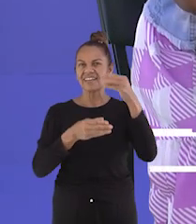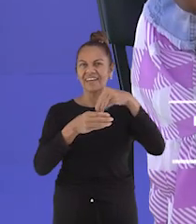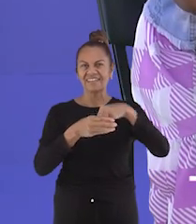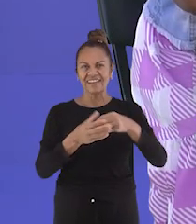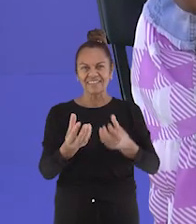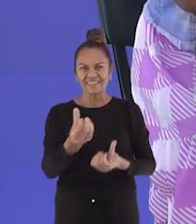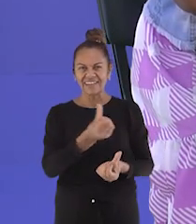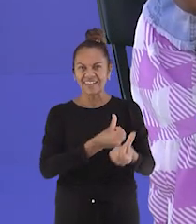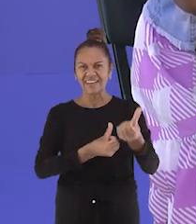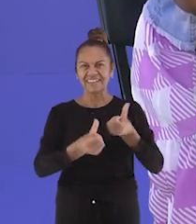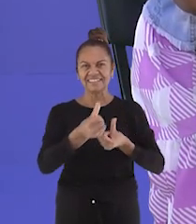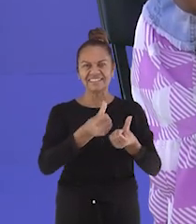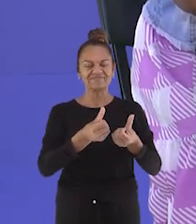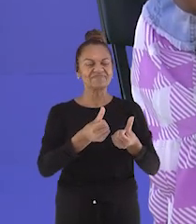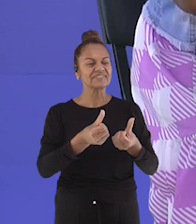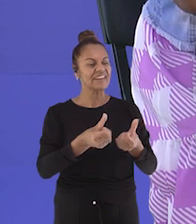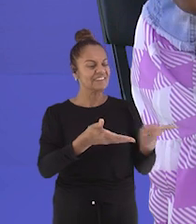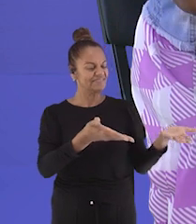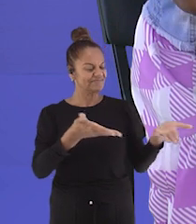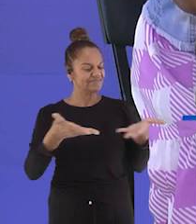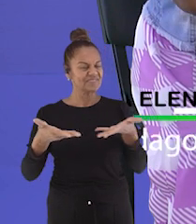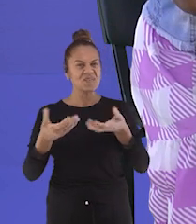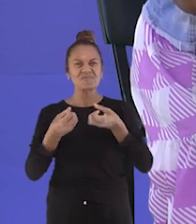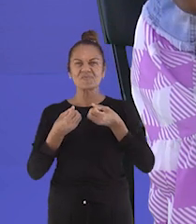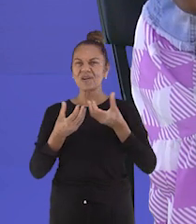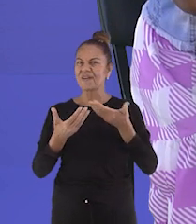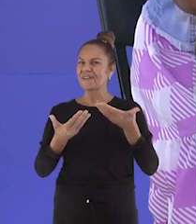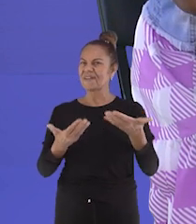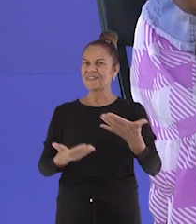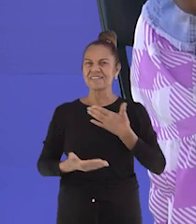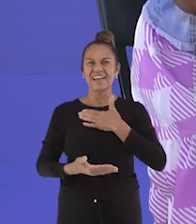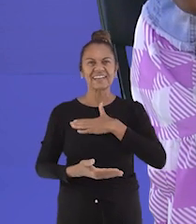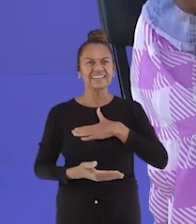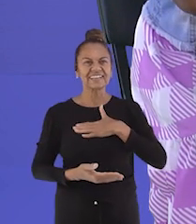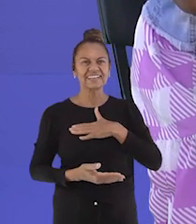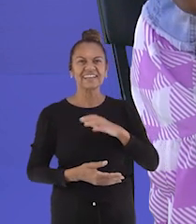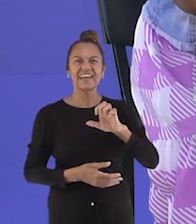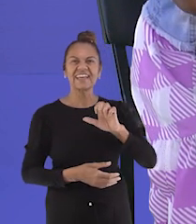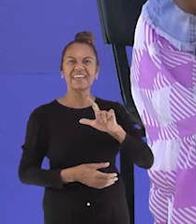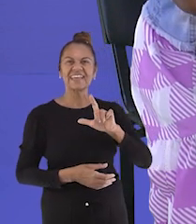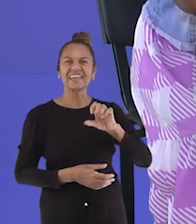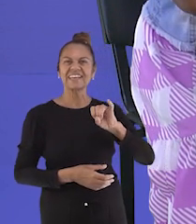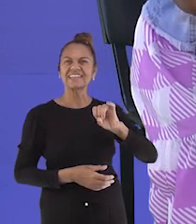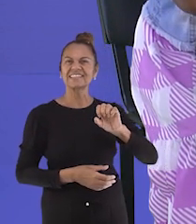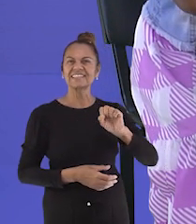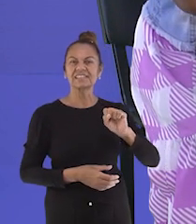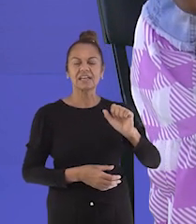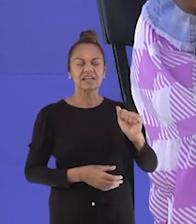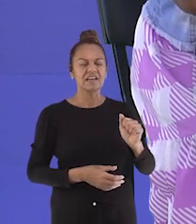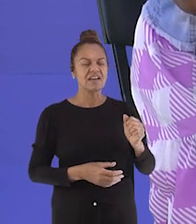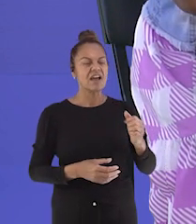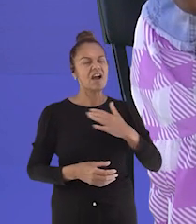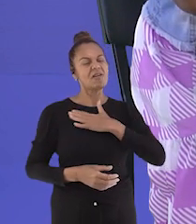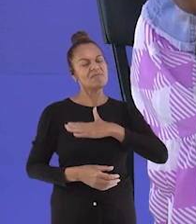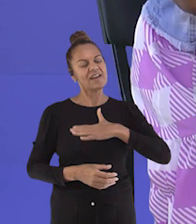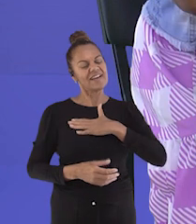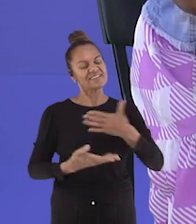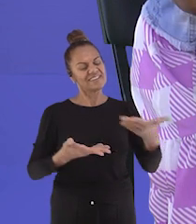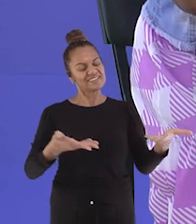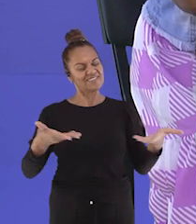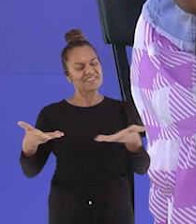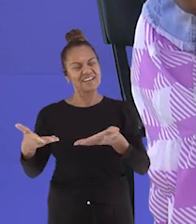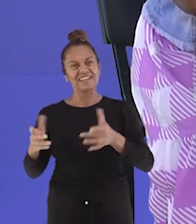Seja bem-vinda, minha querida Elisa. É um prazer enorme recebê-la aqui no quadro História da